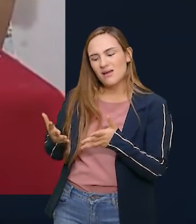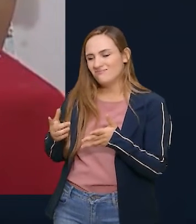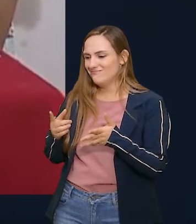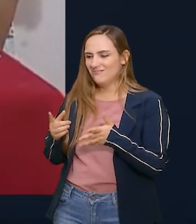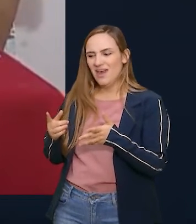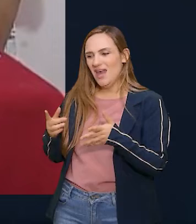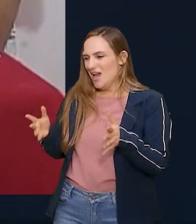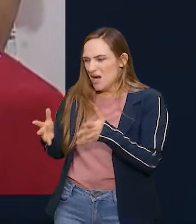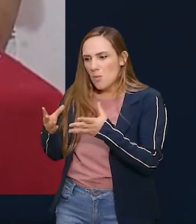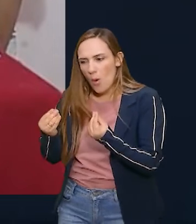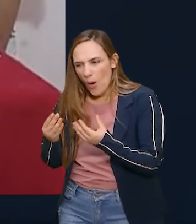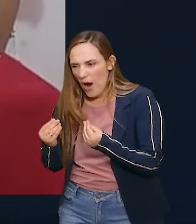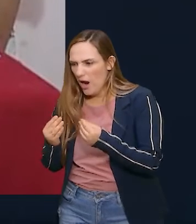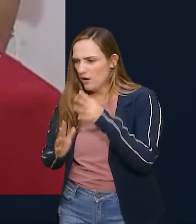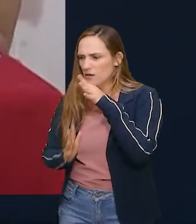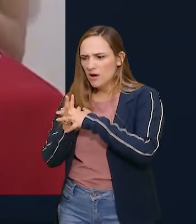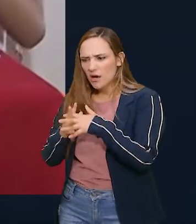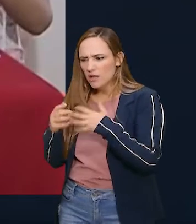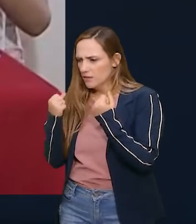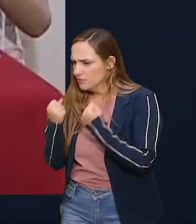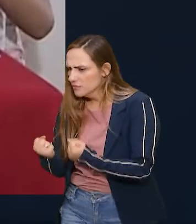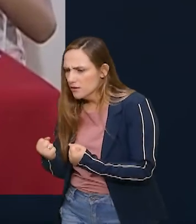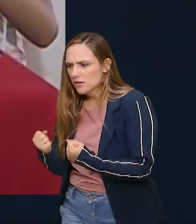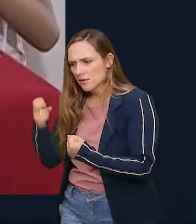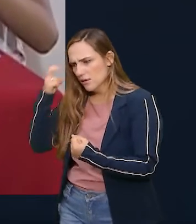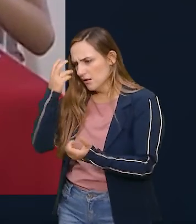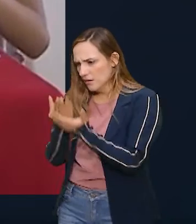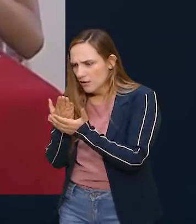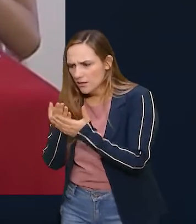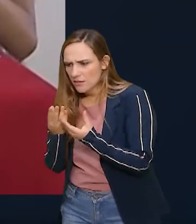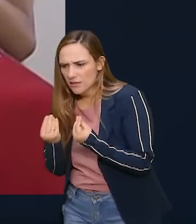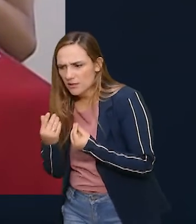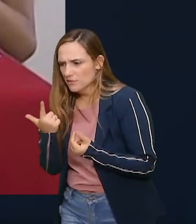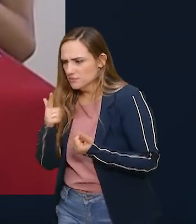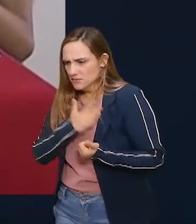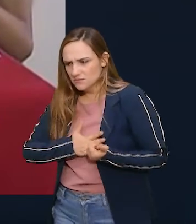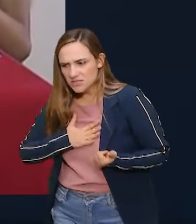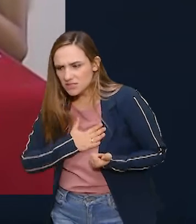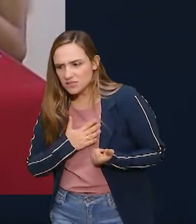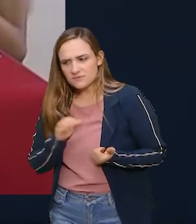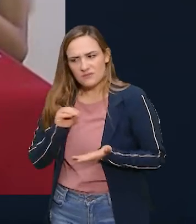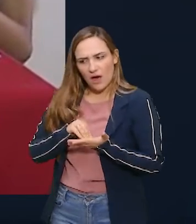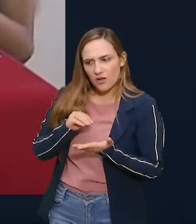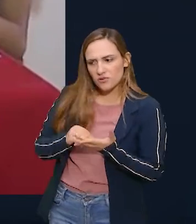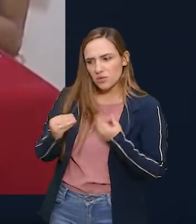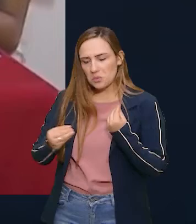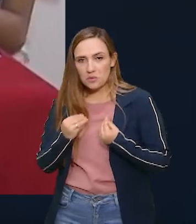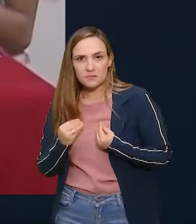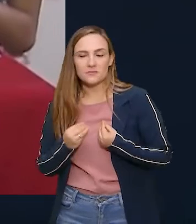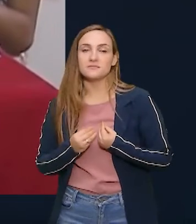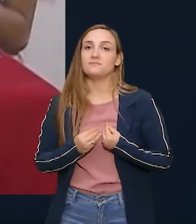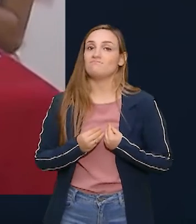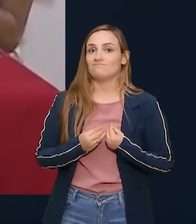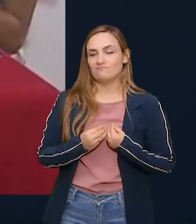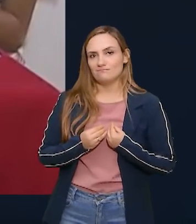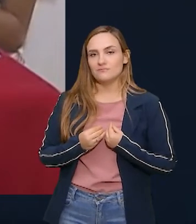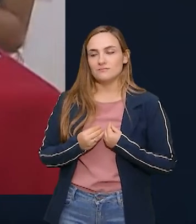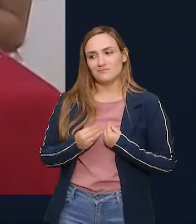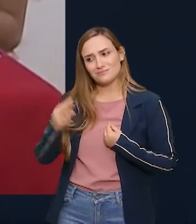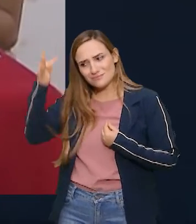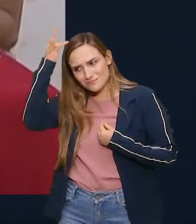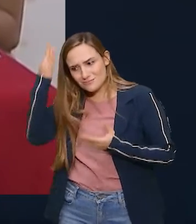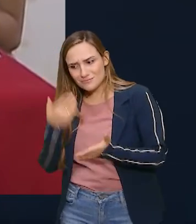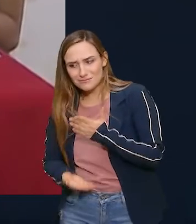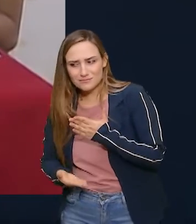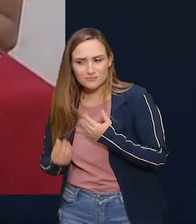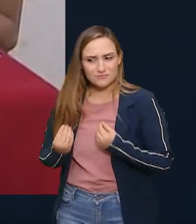que eu estou estimulando? Será que eu estou hiperestimulando? Será que eu estou sobrecarregando? Será que eu estou deixando a